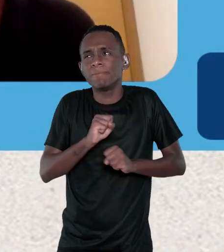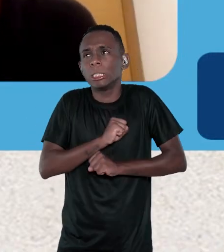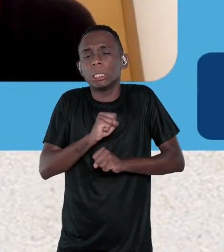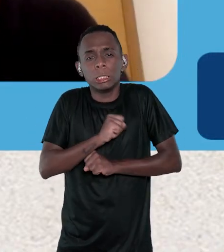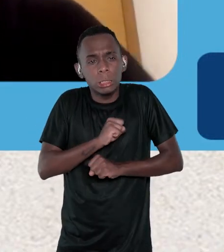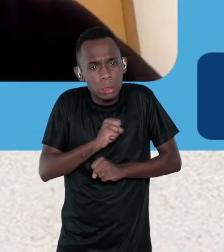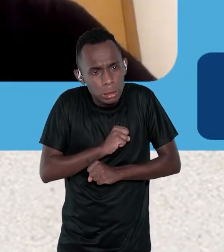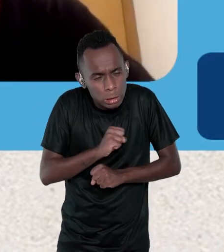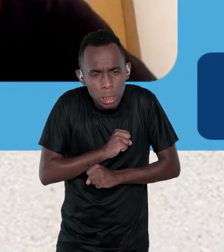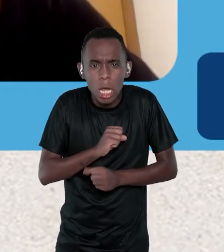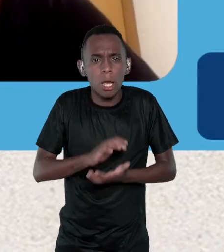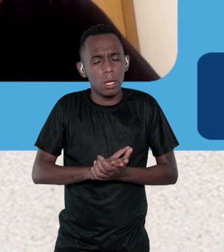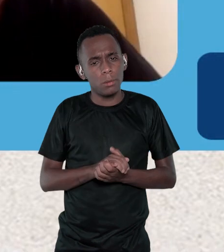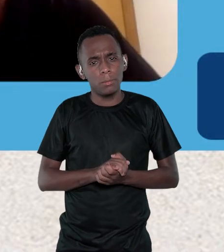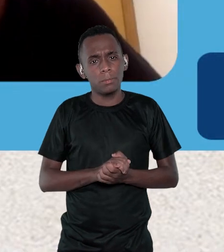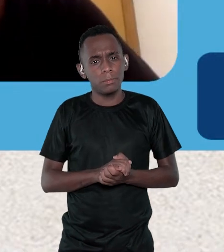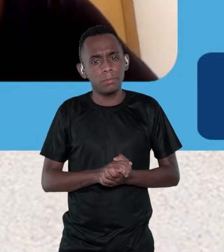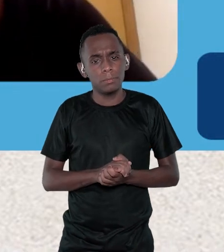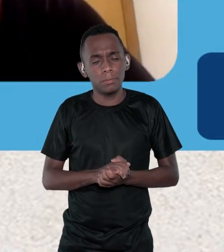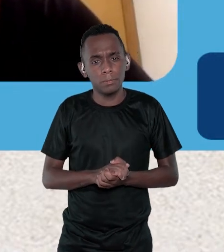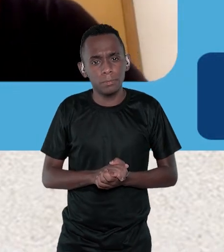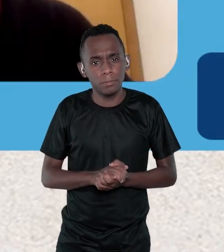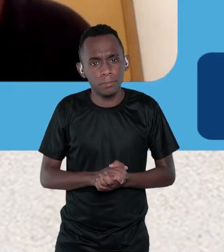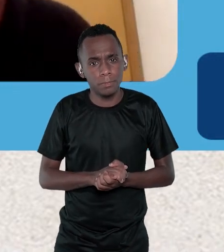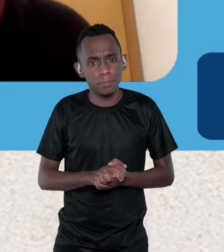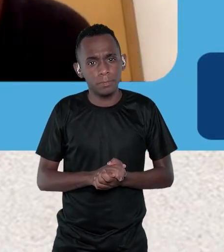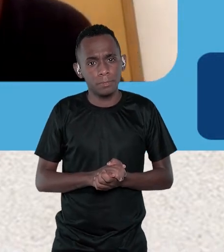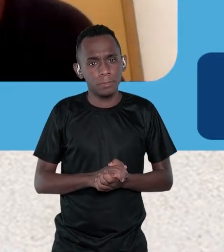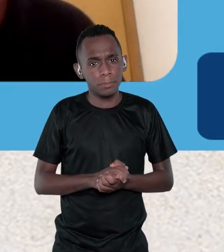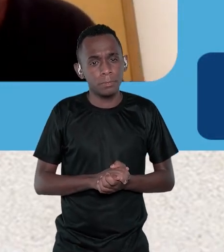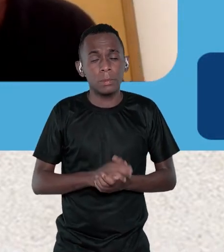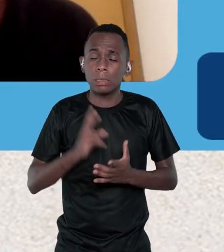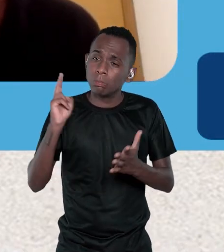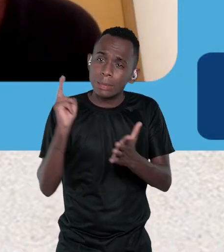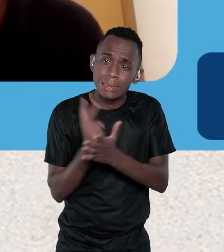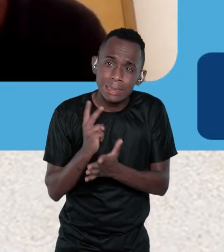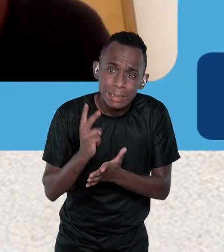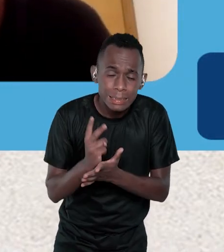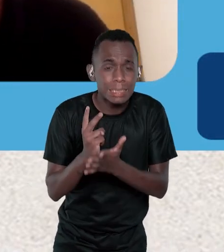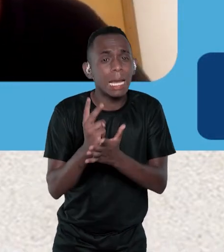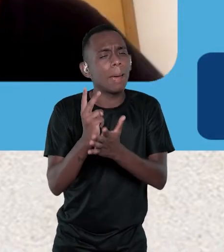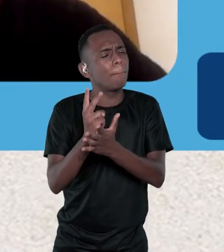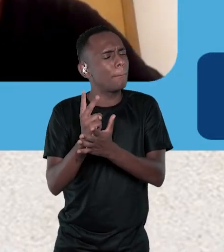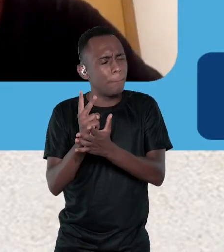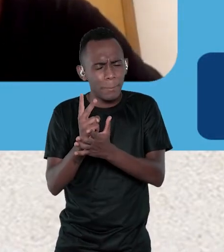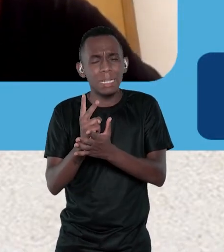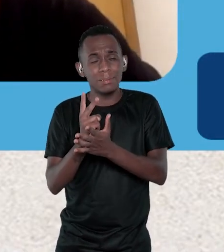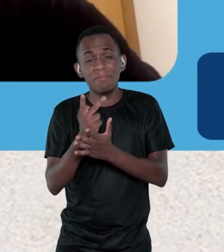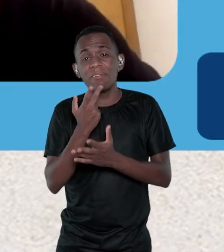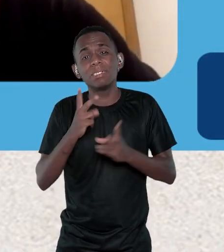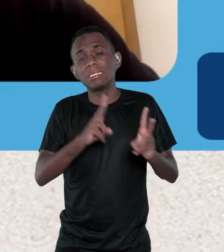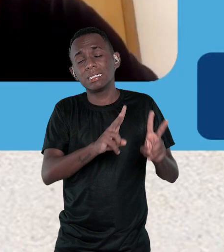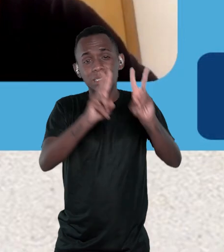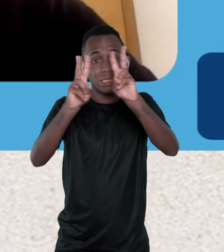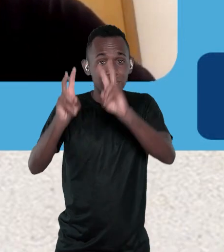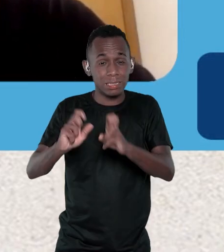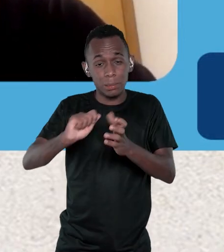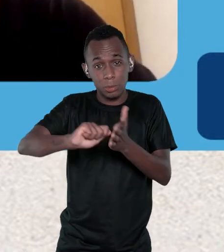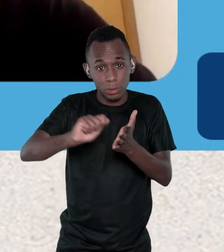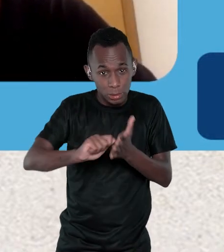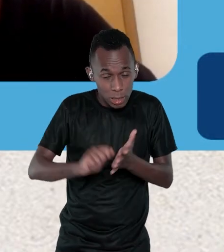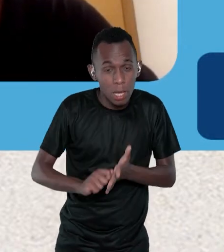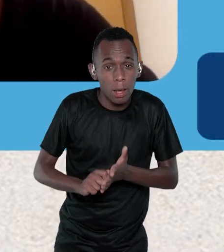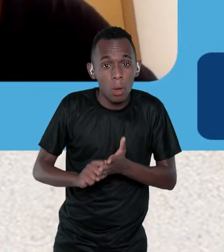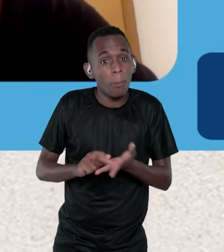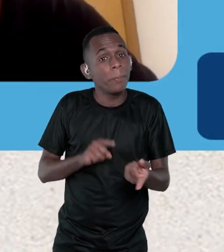adorei, o russo, né? Que sempre falava